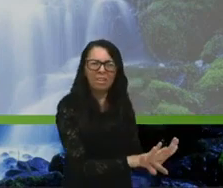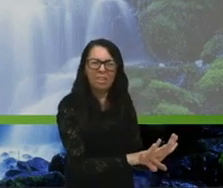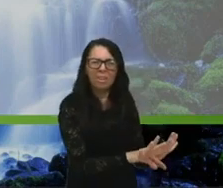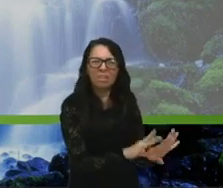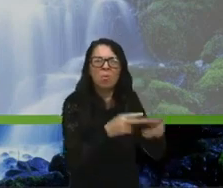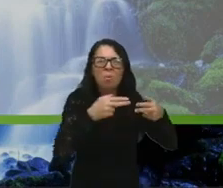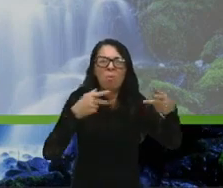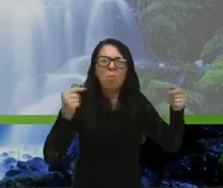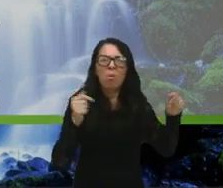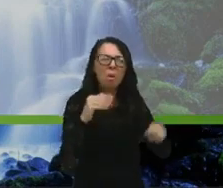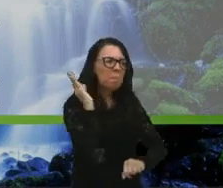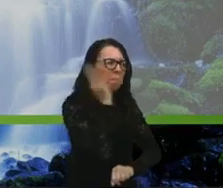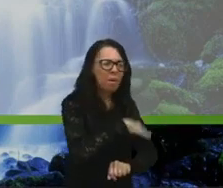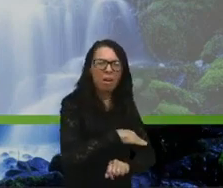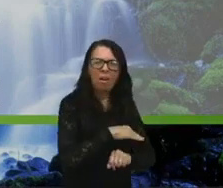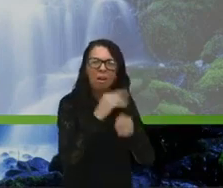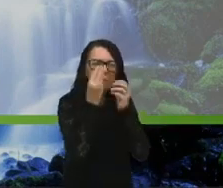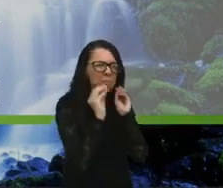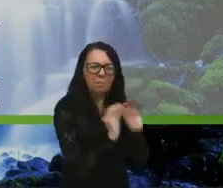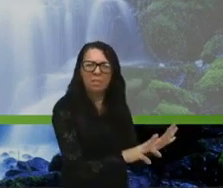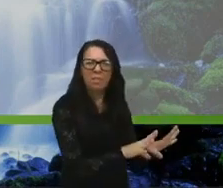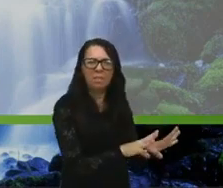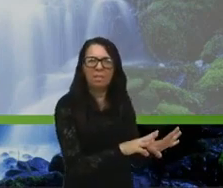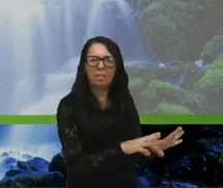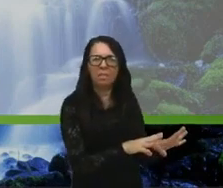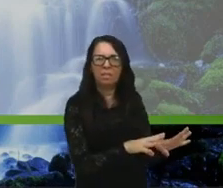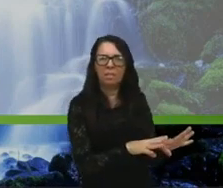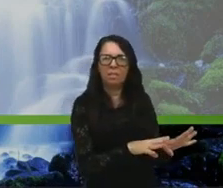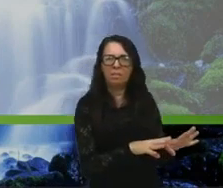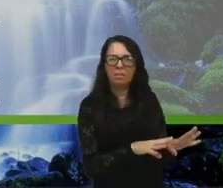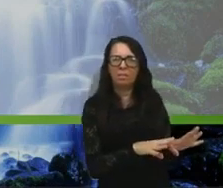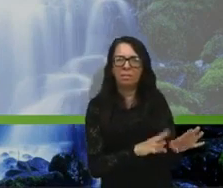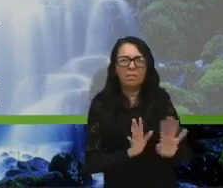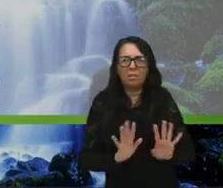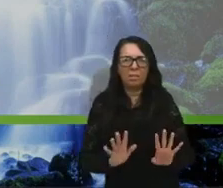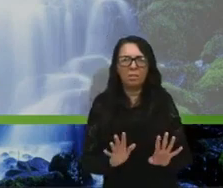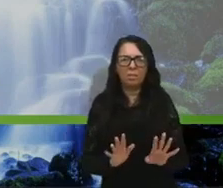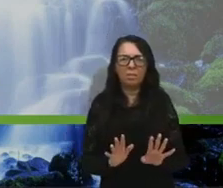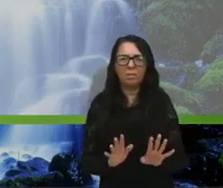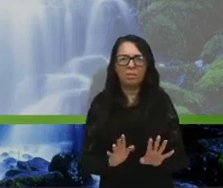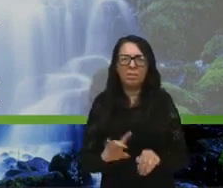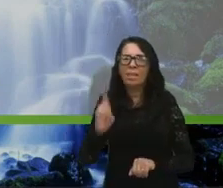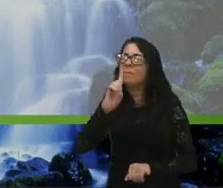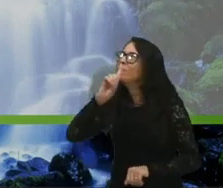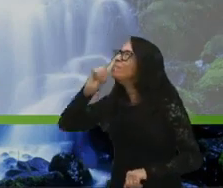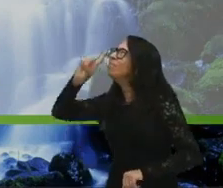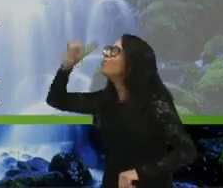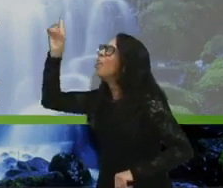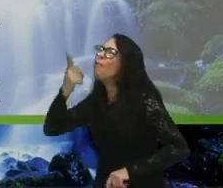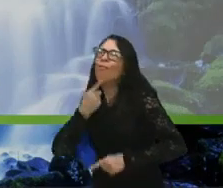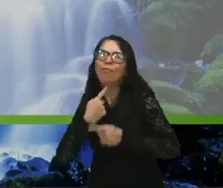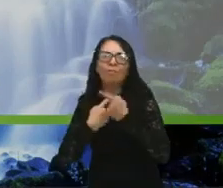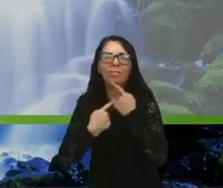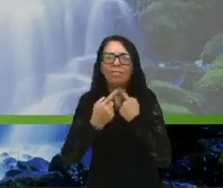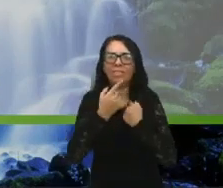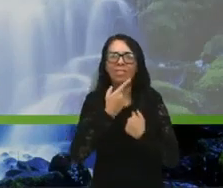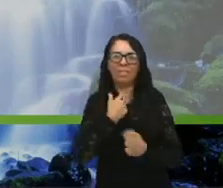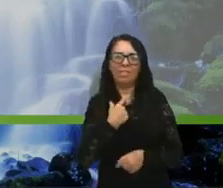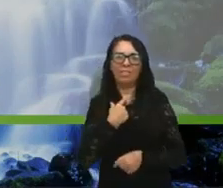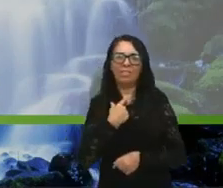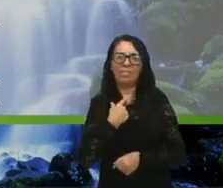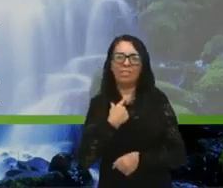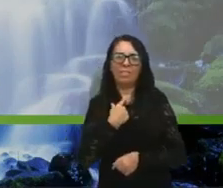Essa não é a vontade de Deus para sua vida. A vontade de Deus é que você se torne uma pessoa semelhante a